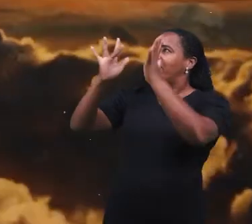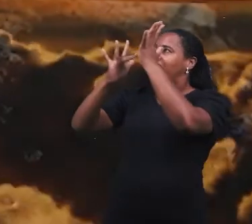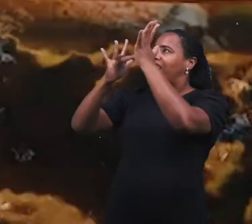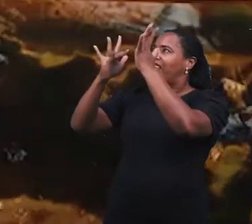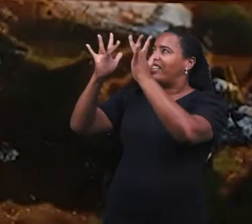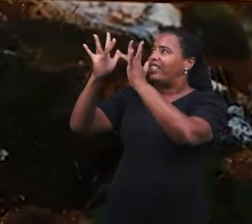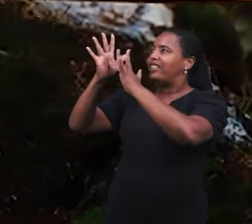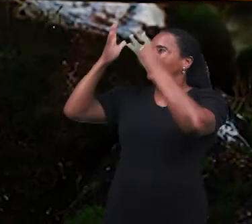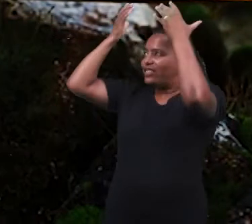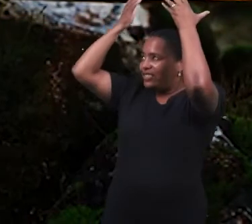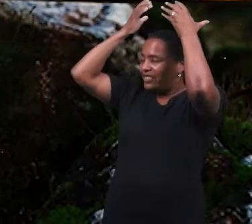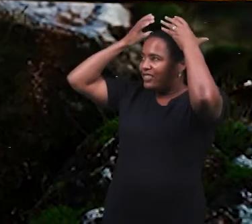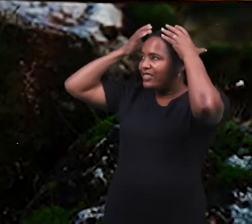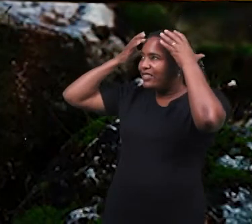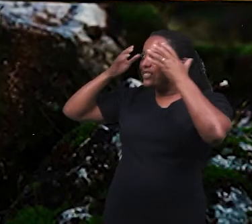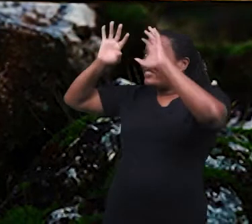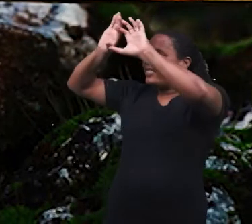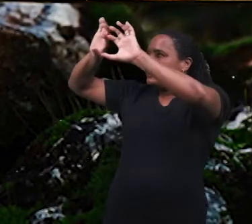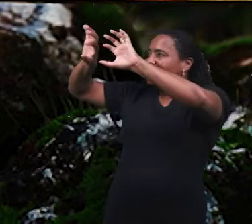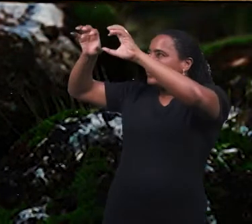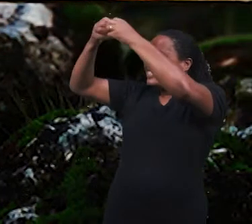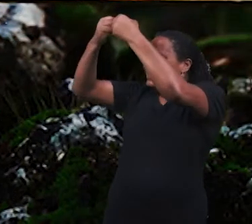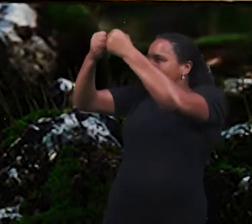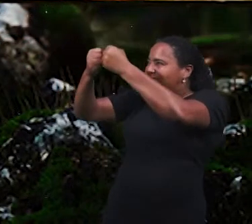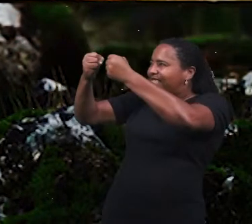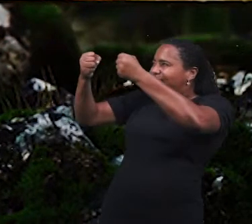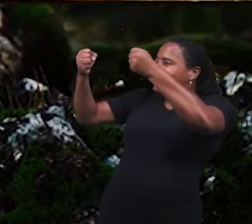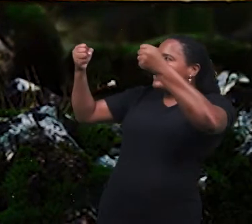Vemos o Rei da